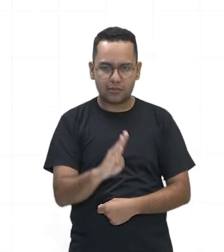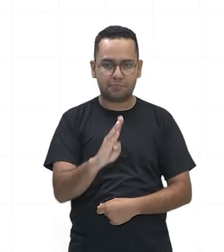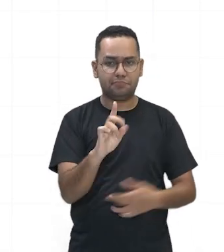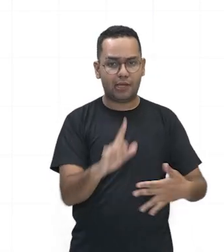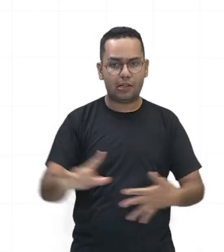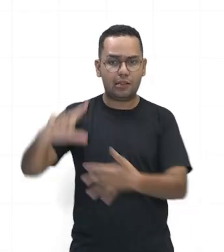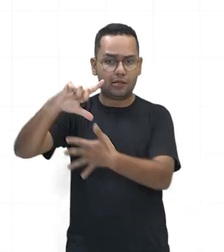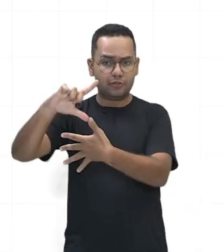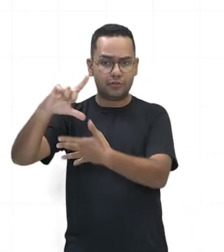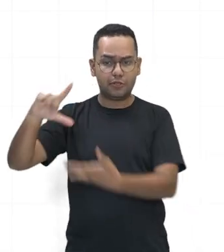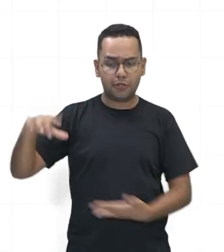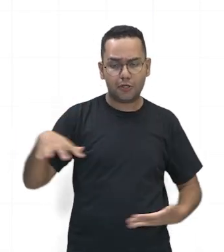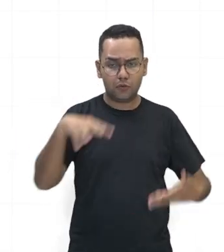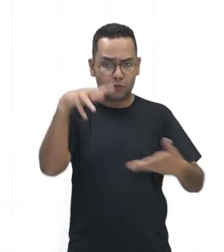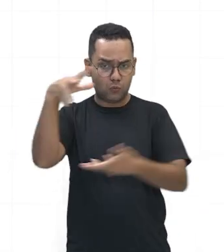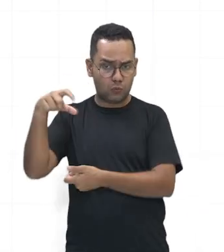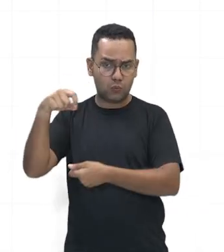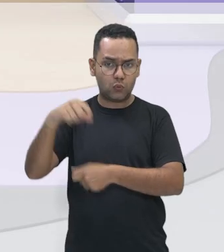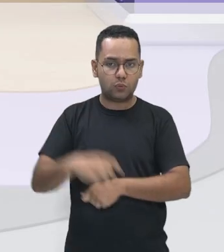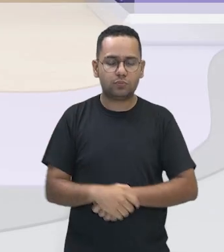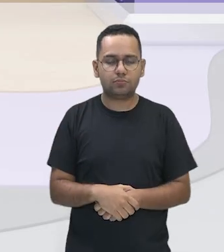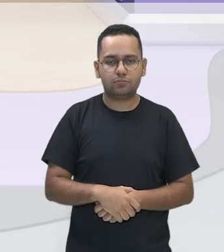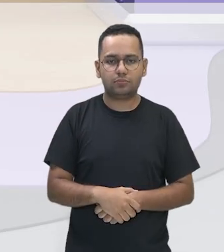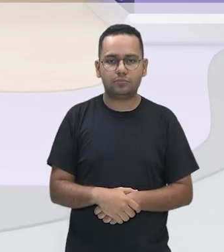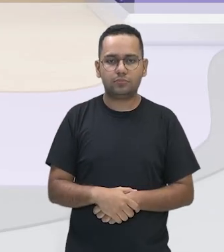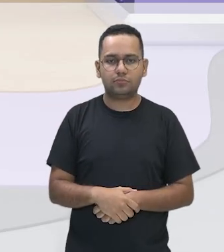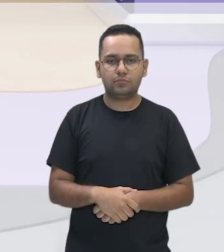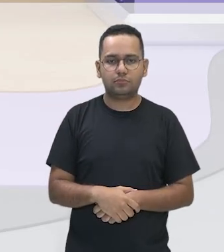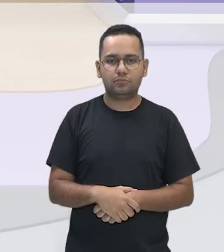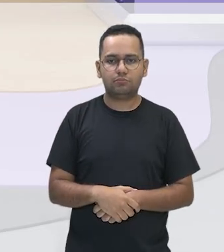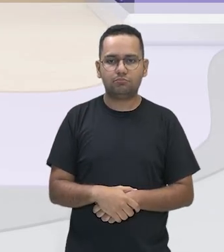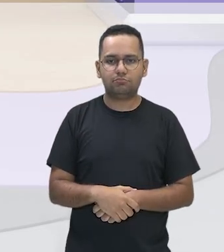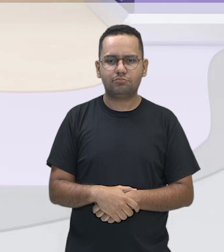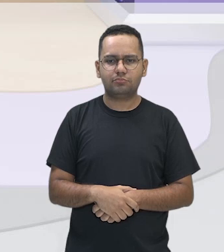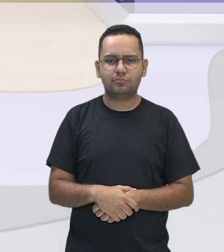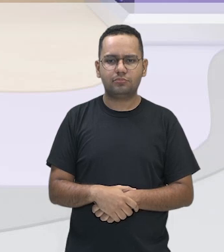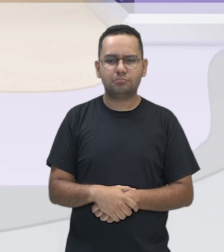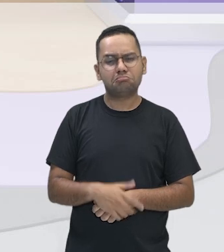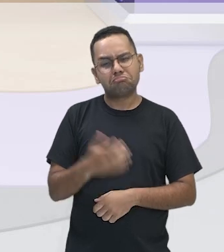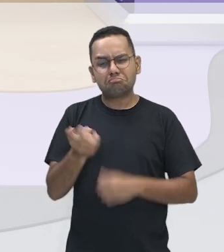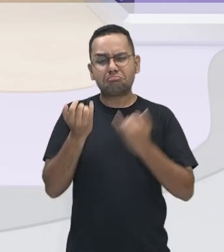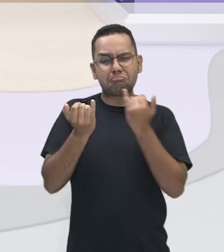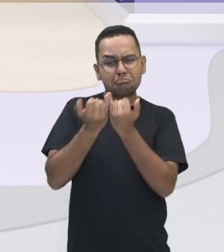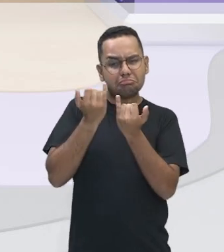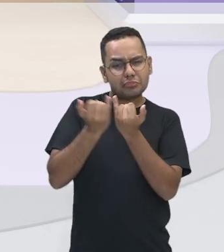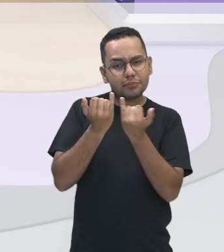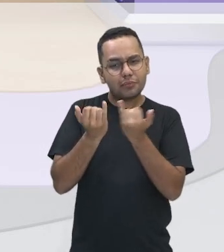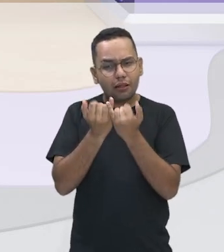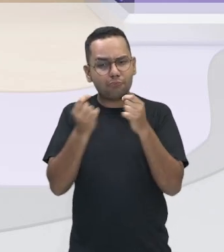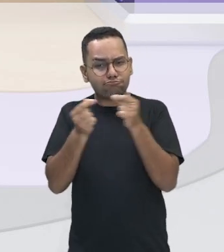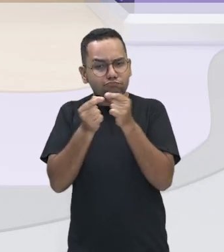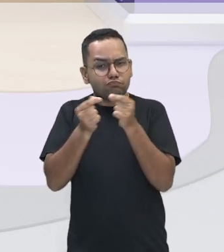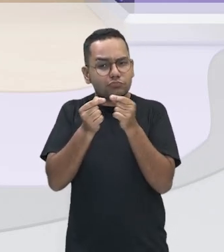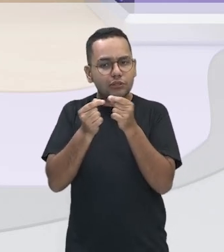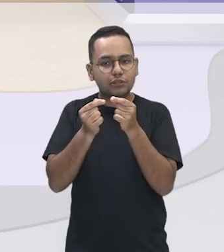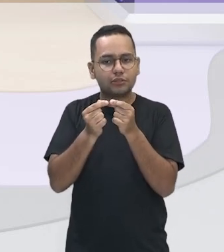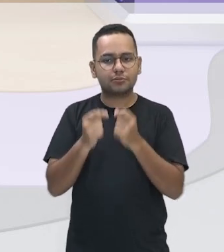relação muito próxima, muito saudável, muito